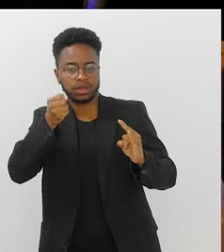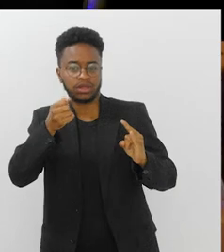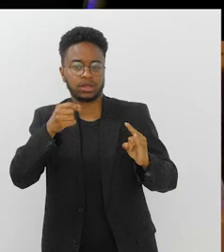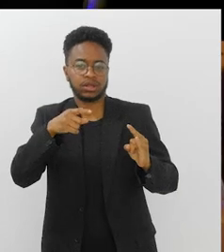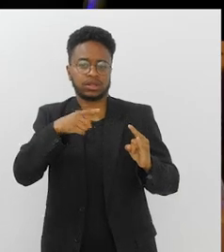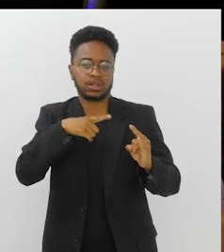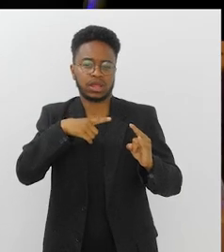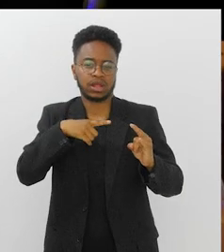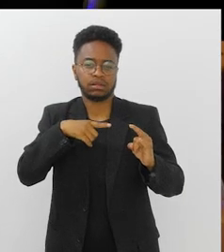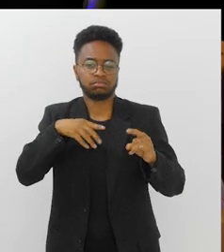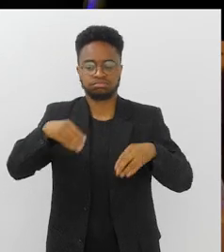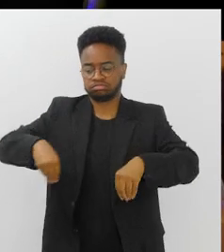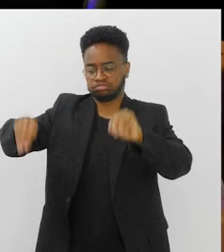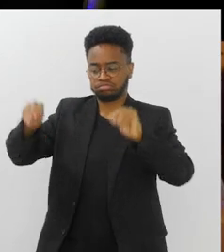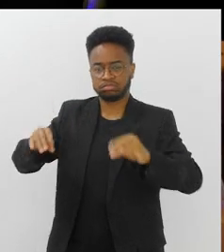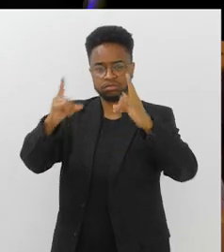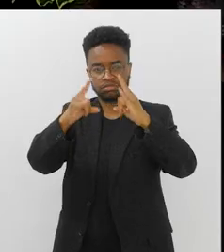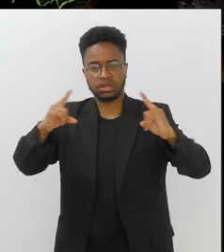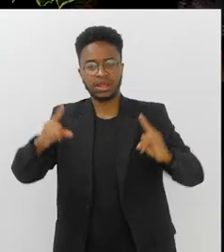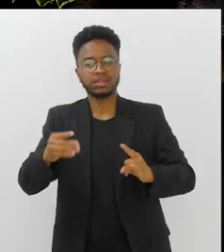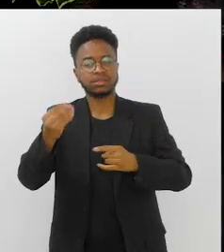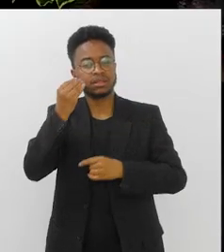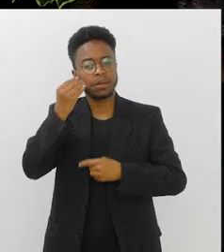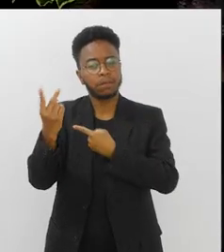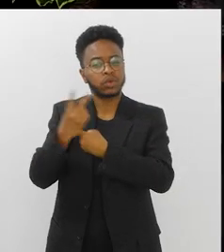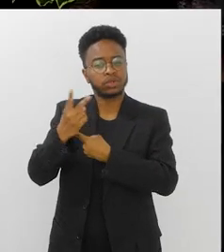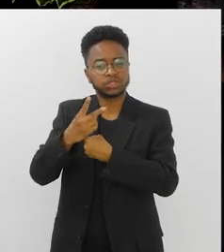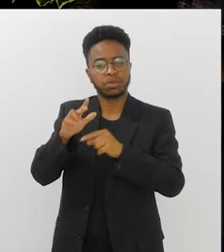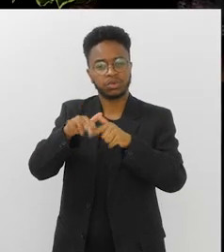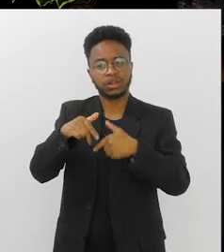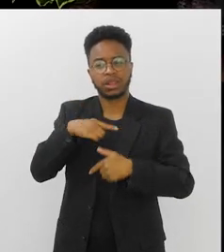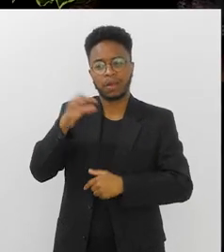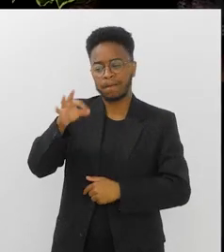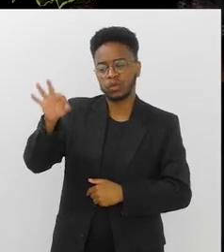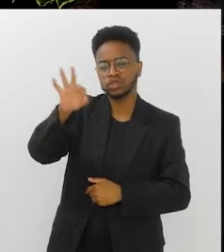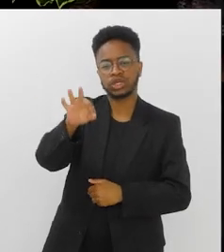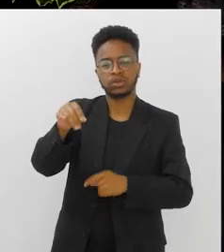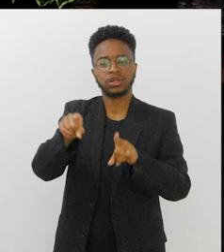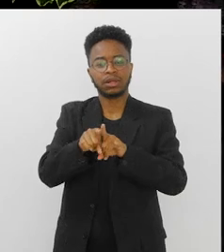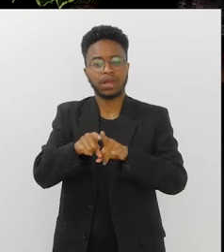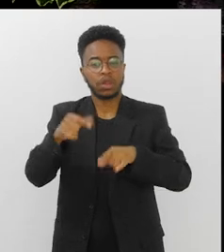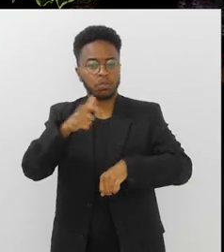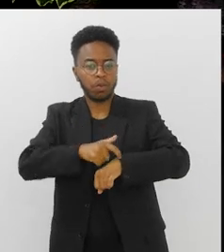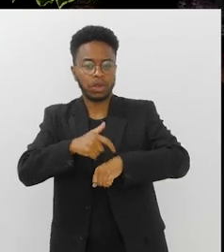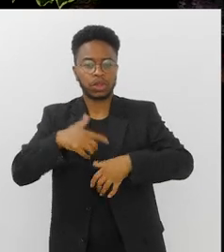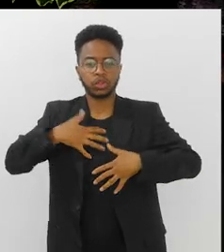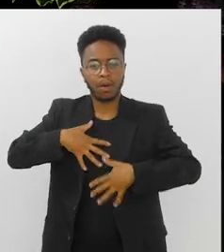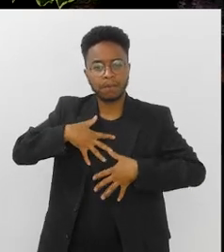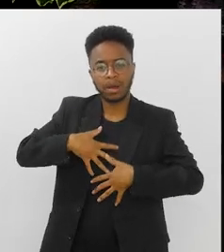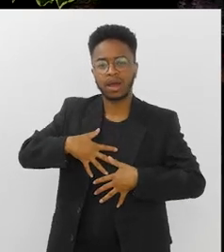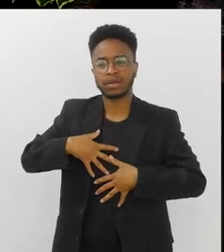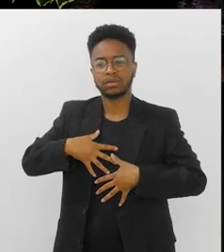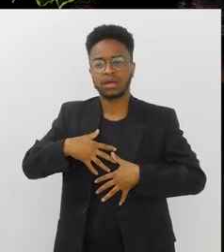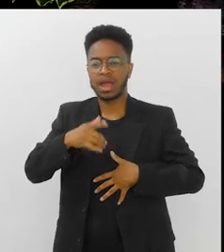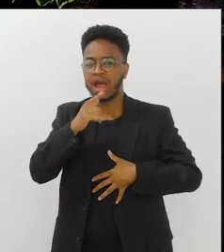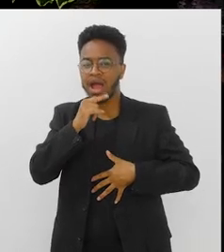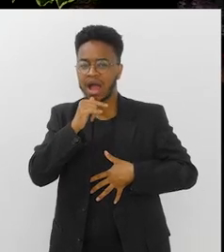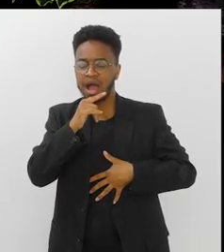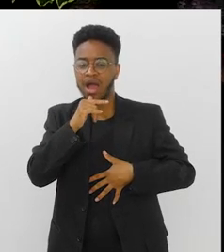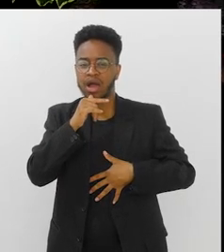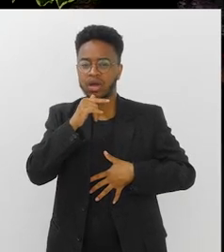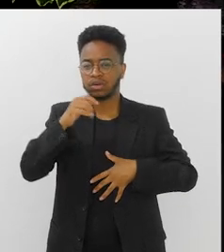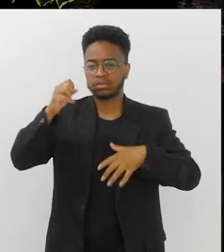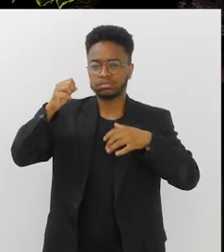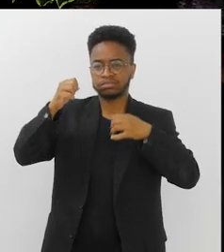fazer uma cabaninha com um monte de lençol para tentar se proteger dos mosquitos sabe você ia tomar banho e a água ia subindo